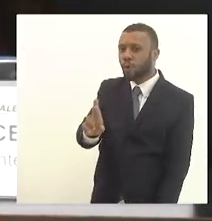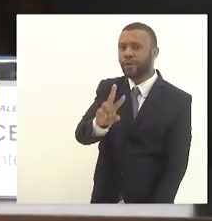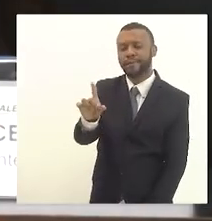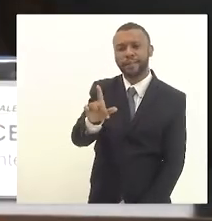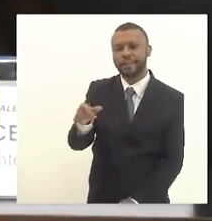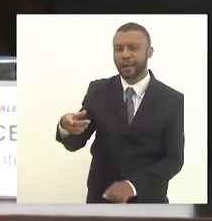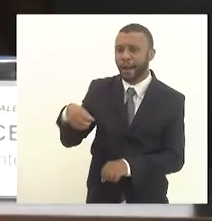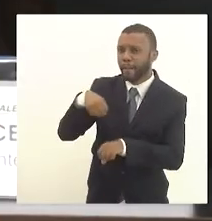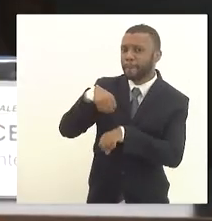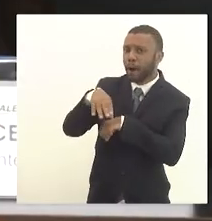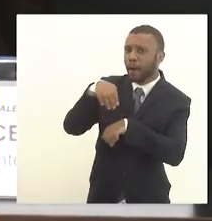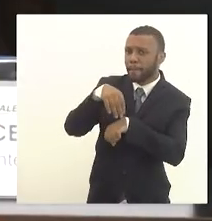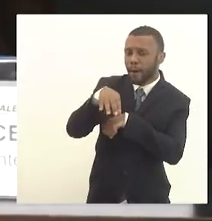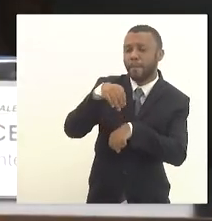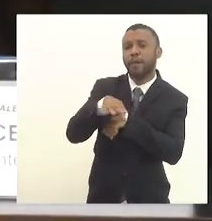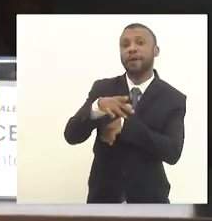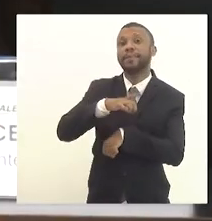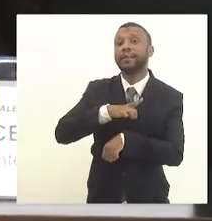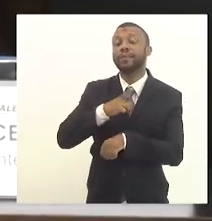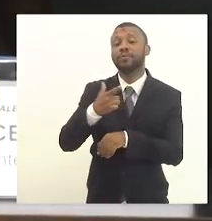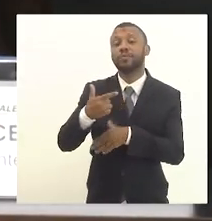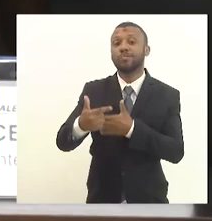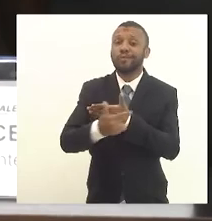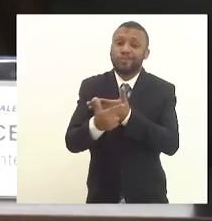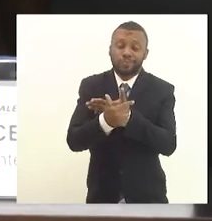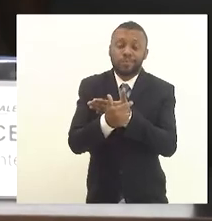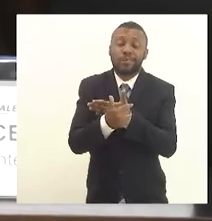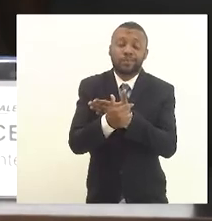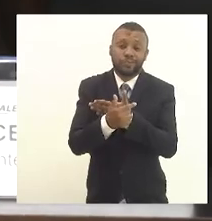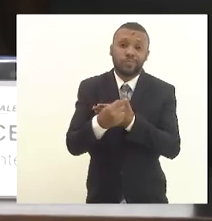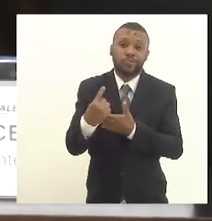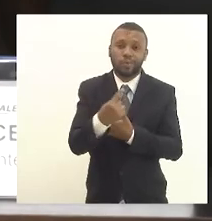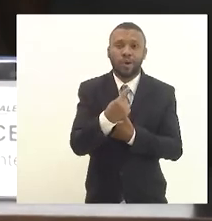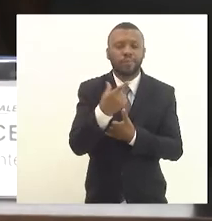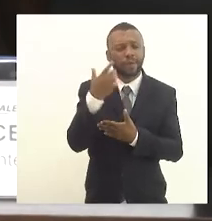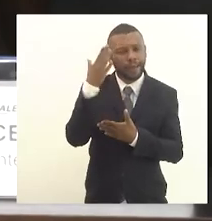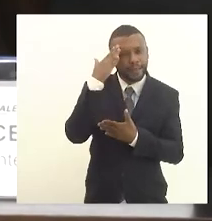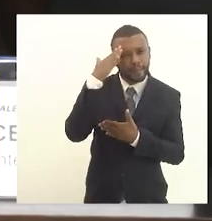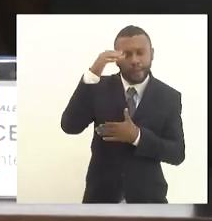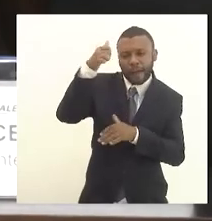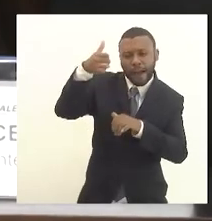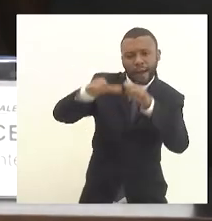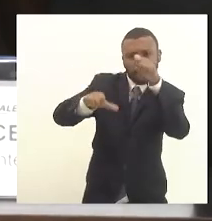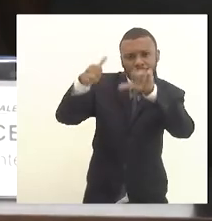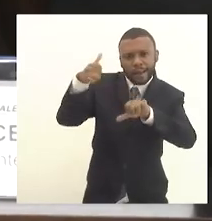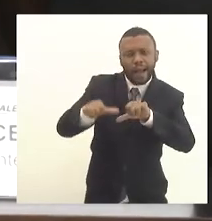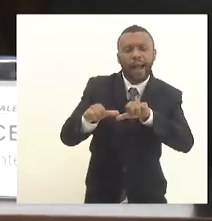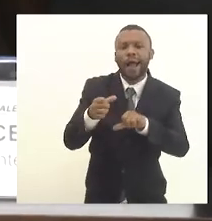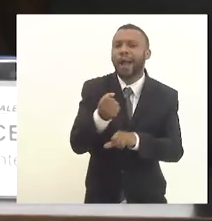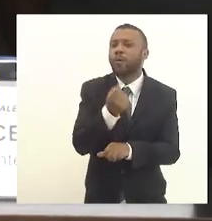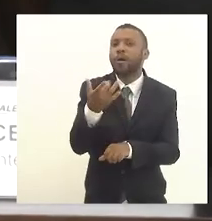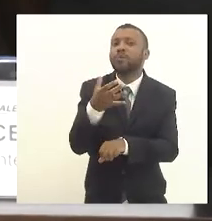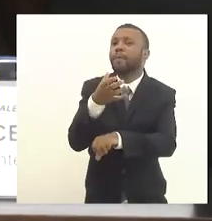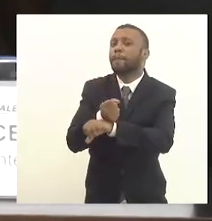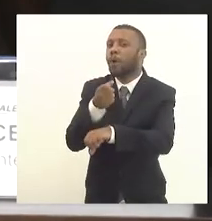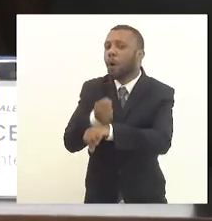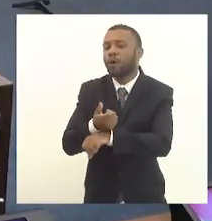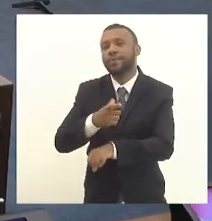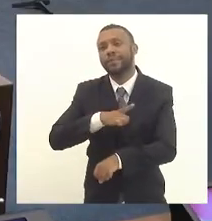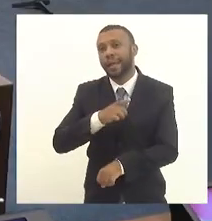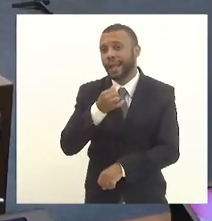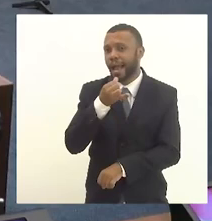na próxima semana, tem um dever de casa nosso, de quantos pontos, Vicente? Tem a Light, tem a